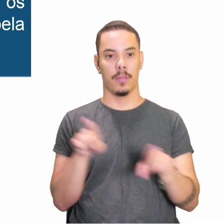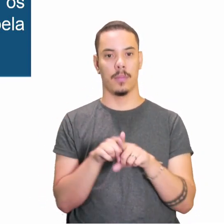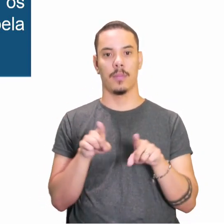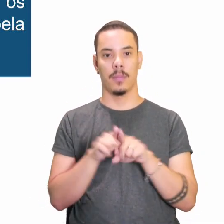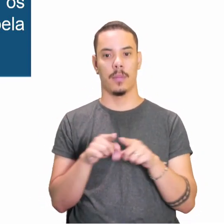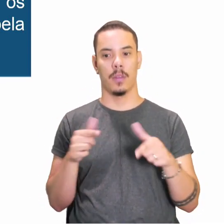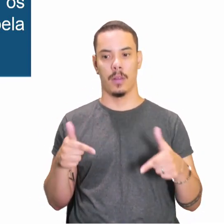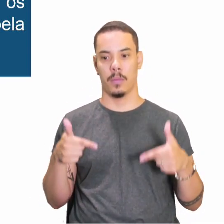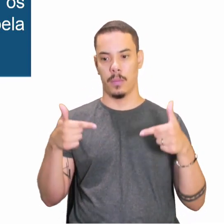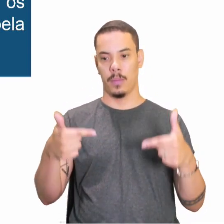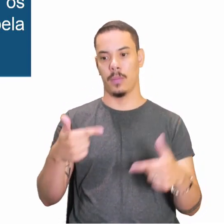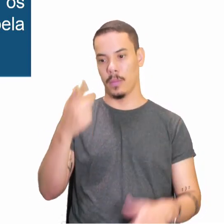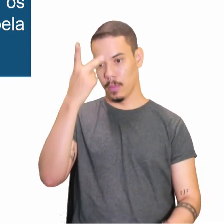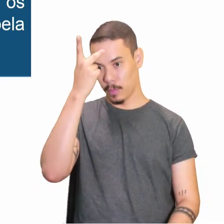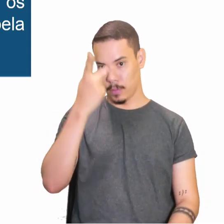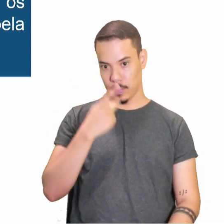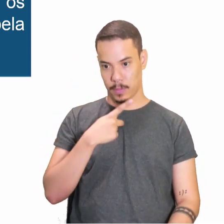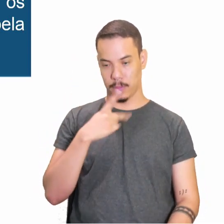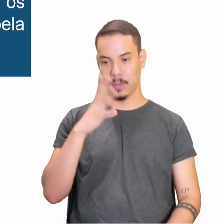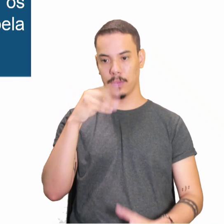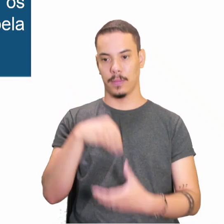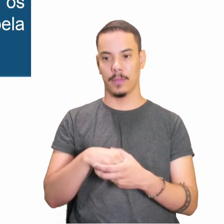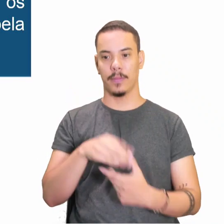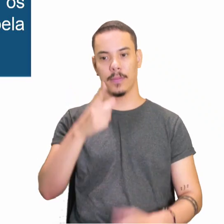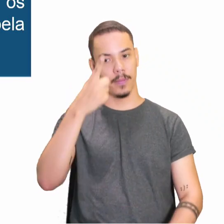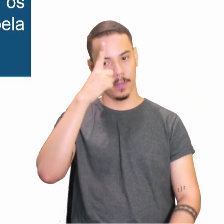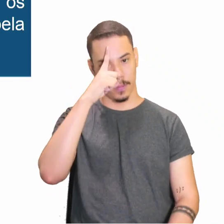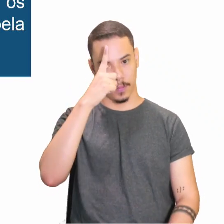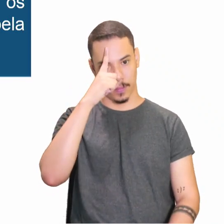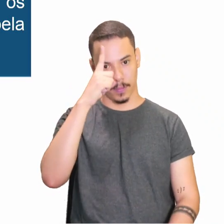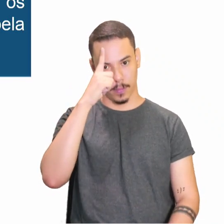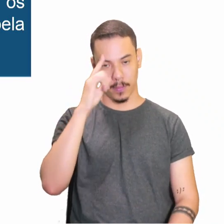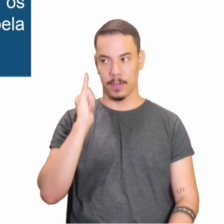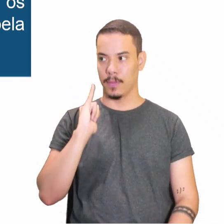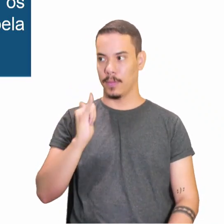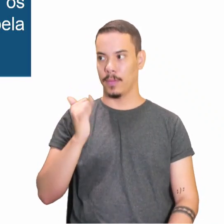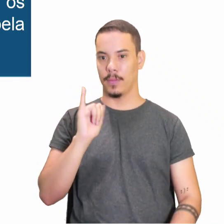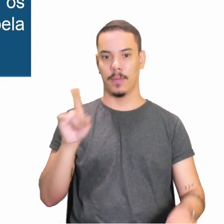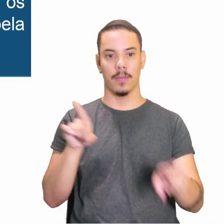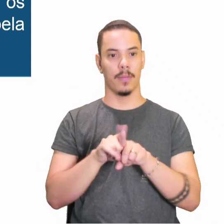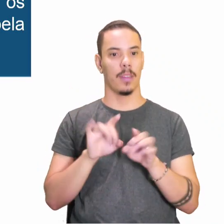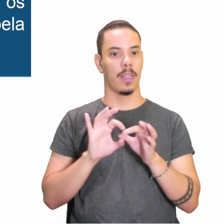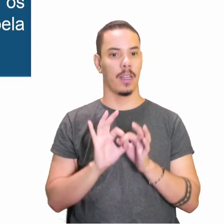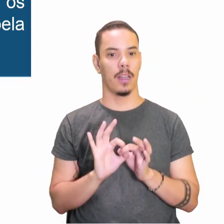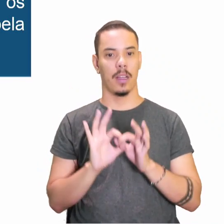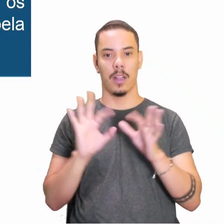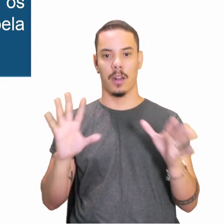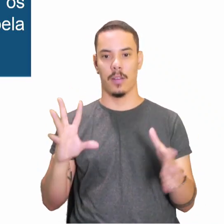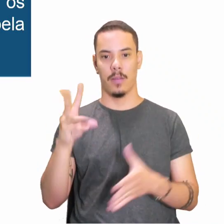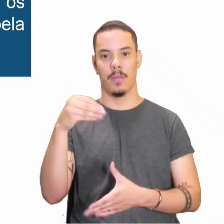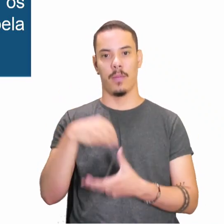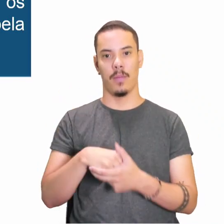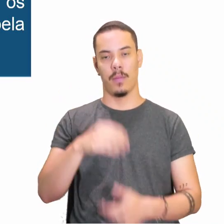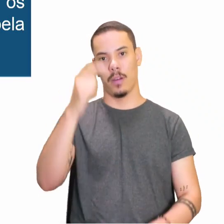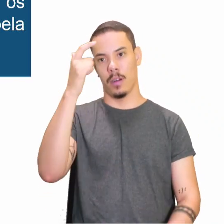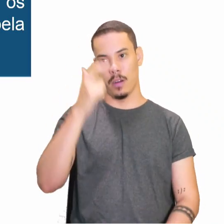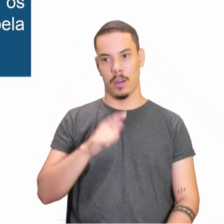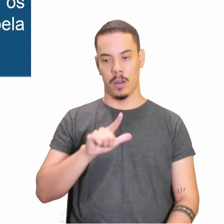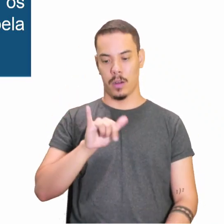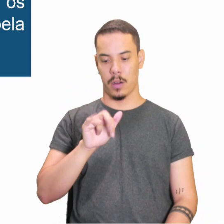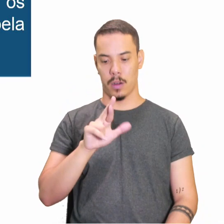Apreensão pessoal do cotidiano nas crônicas, a manifestação livre e subjetiva do eu lírico diante do mundo